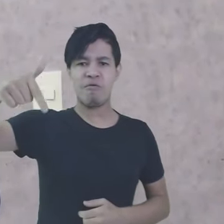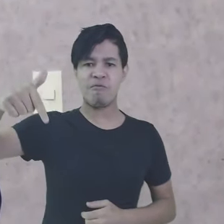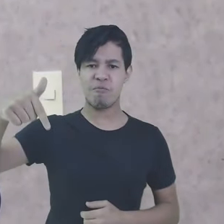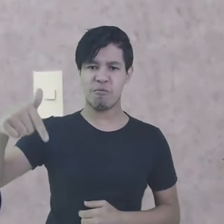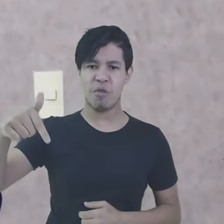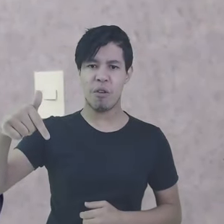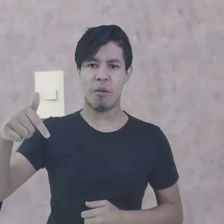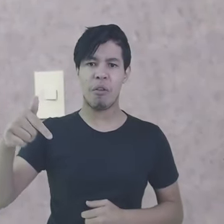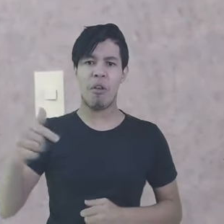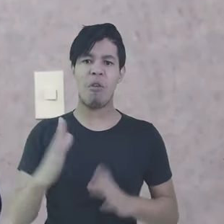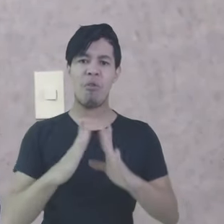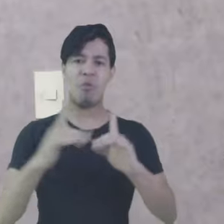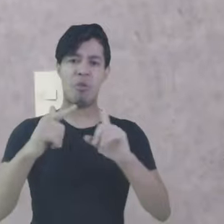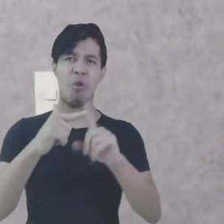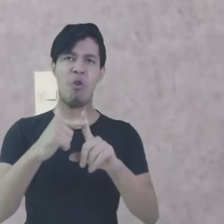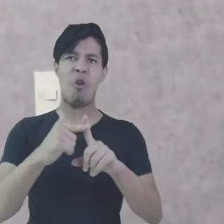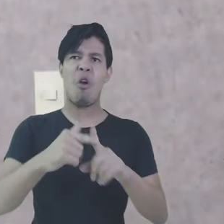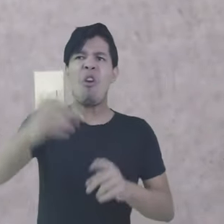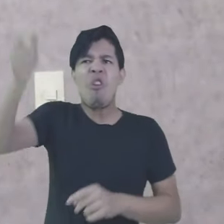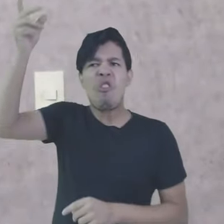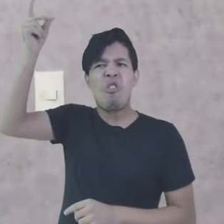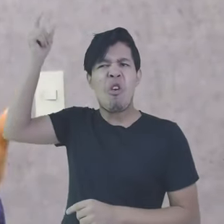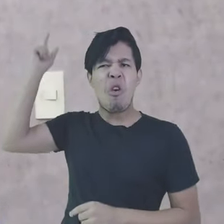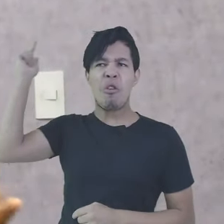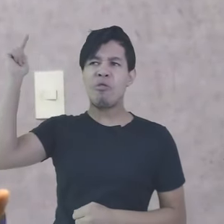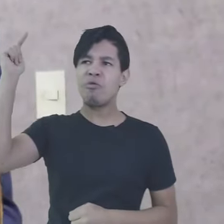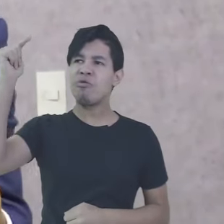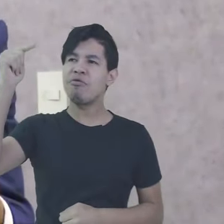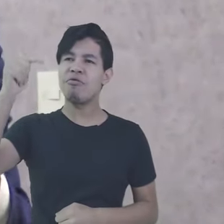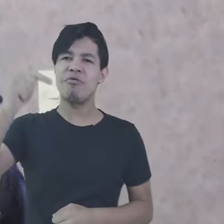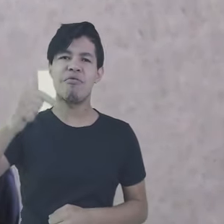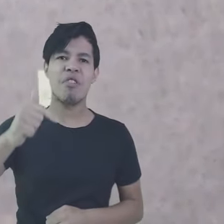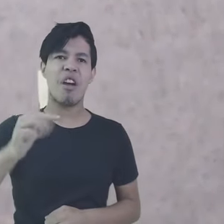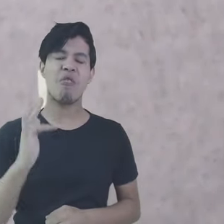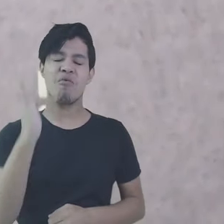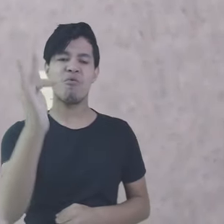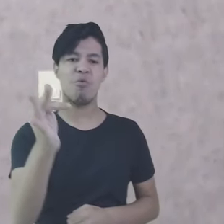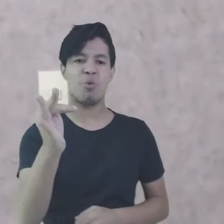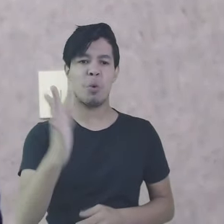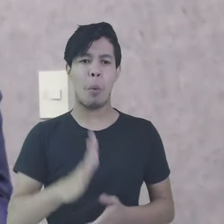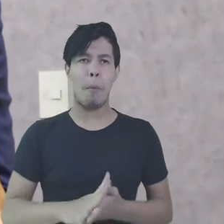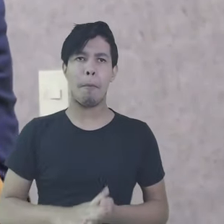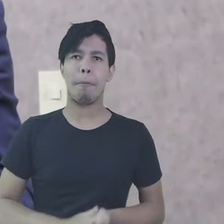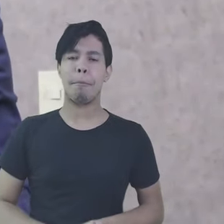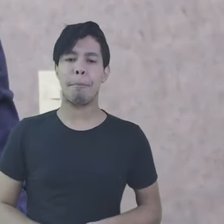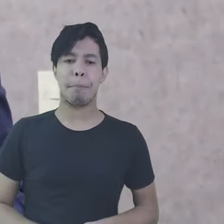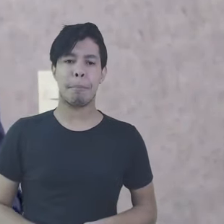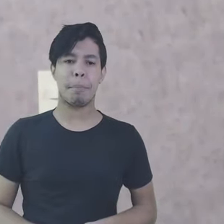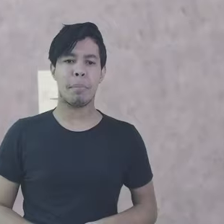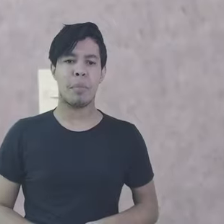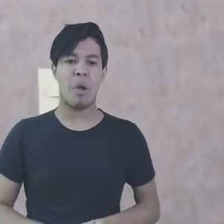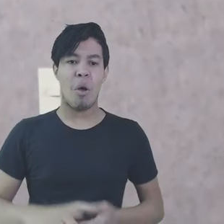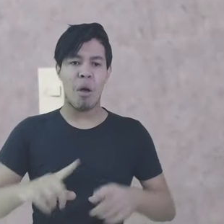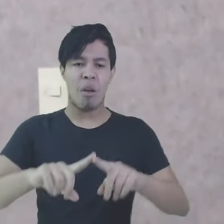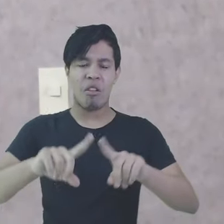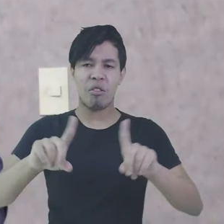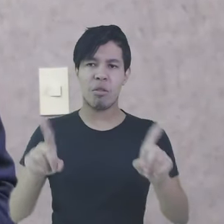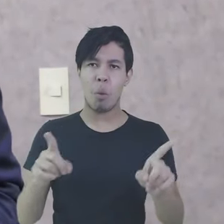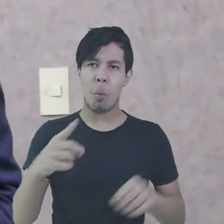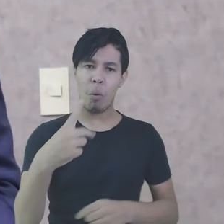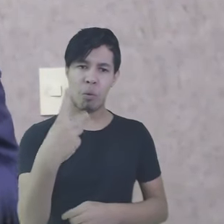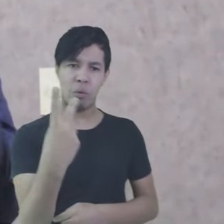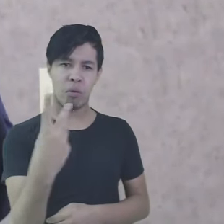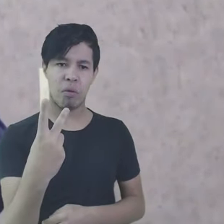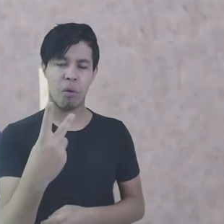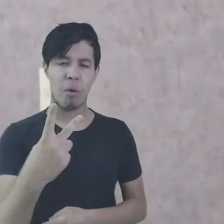que era e que há de vir, dos sete espíritos e de Jesus Cristo. O Pai é chamado de aquele que há de vir. Portanto, a segunda vinda de Jesus